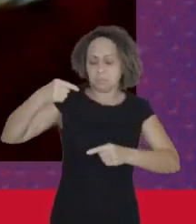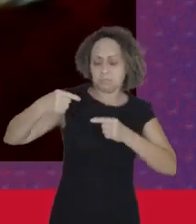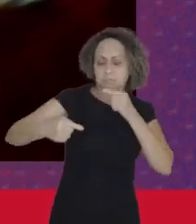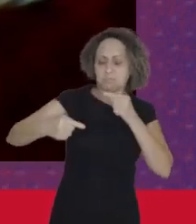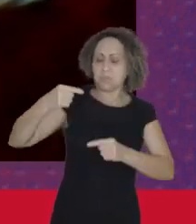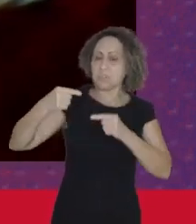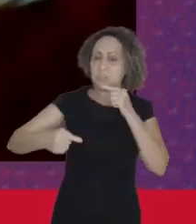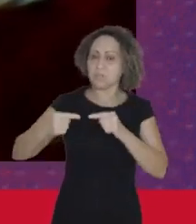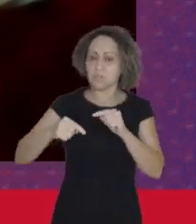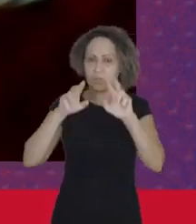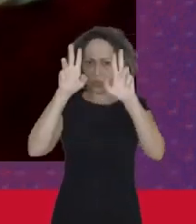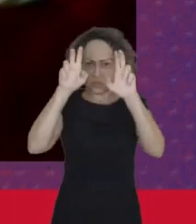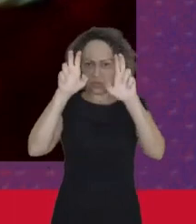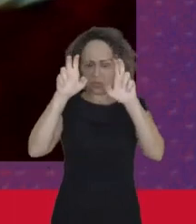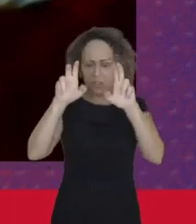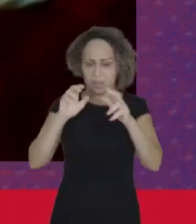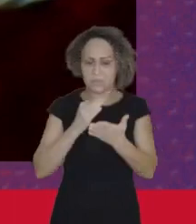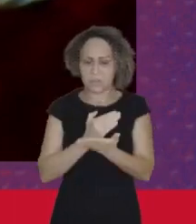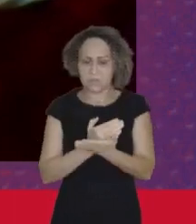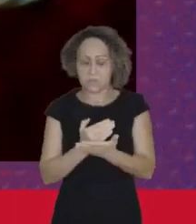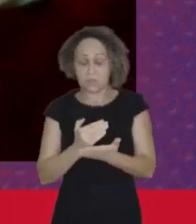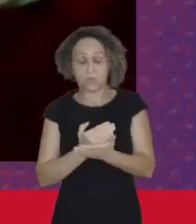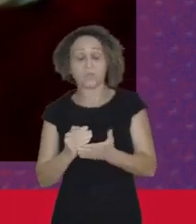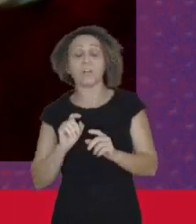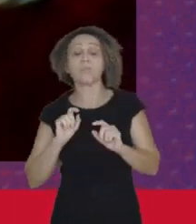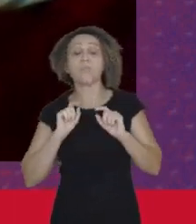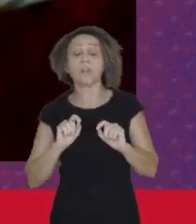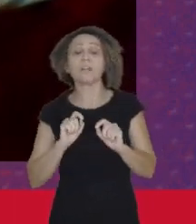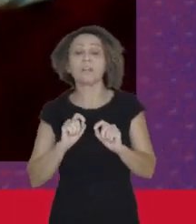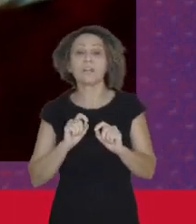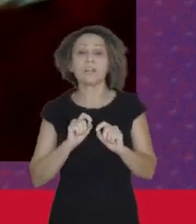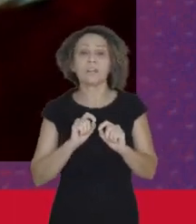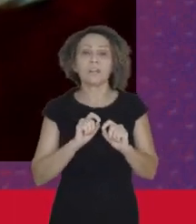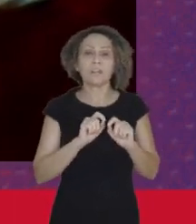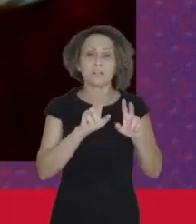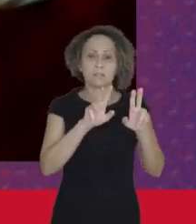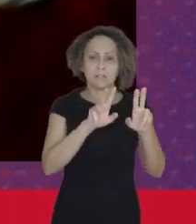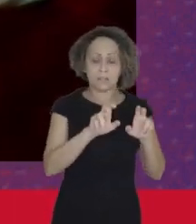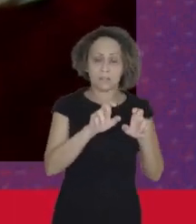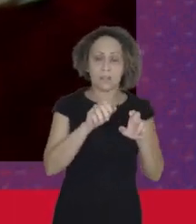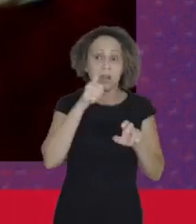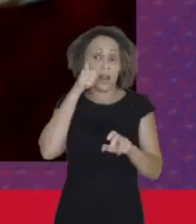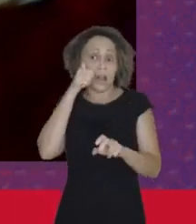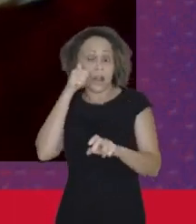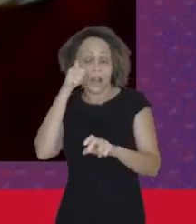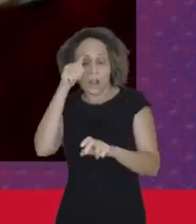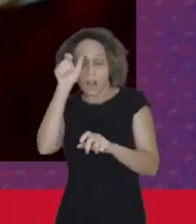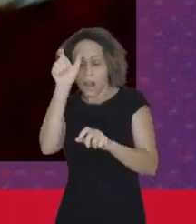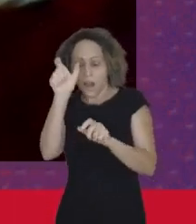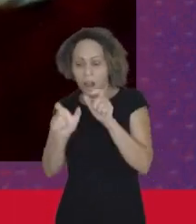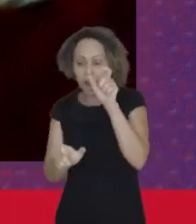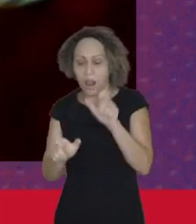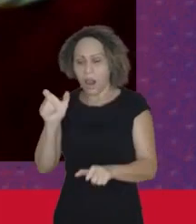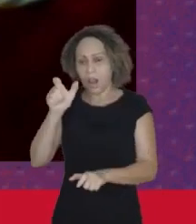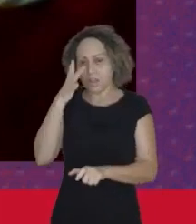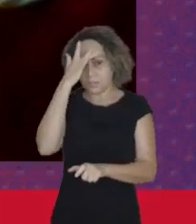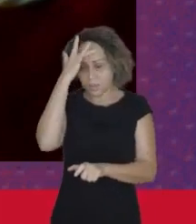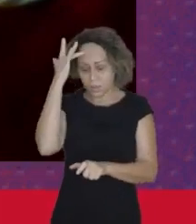alguns temas introdutórios para a questão das pessoas com deficiência